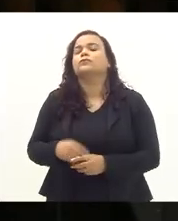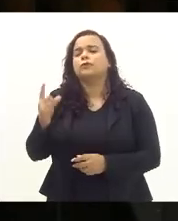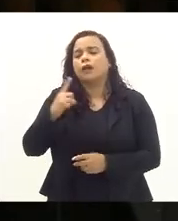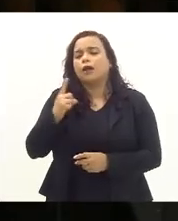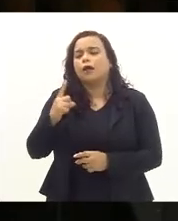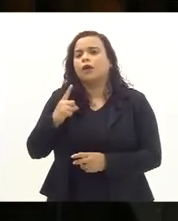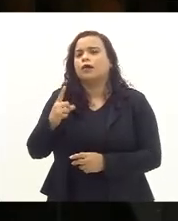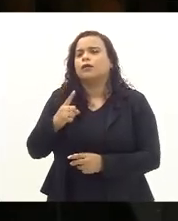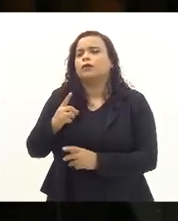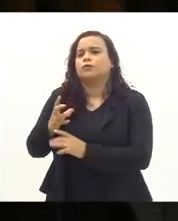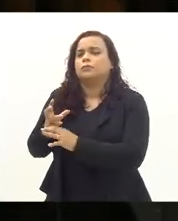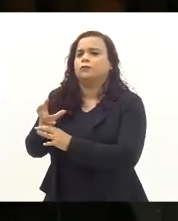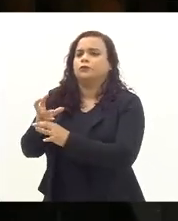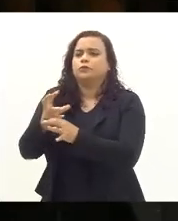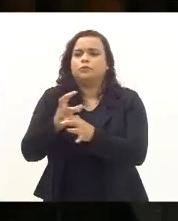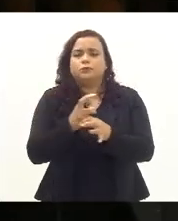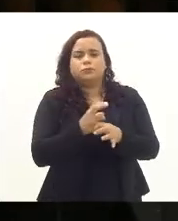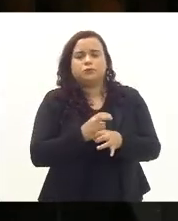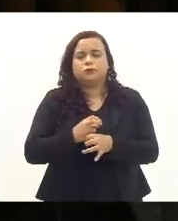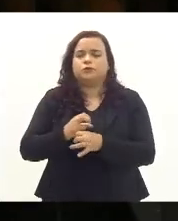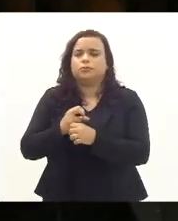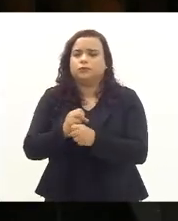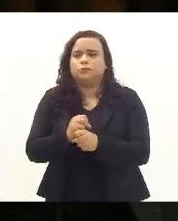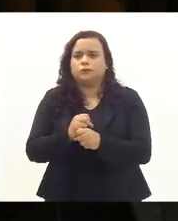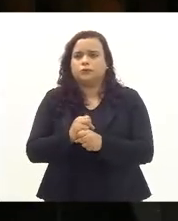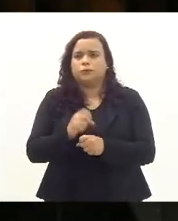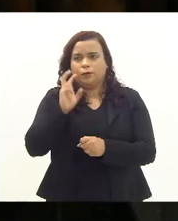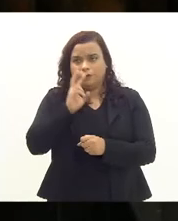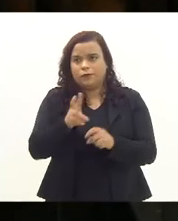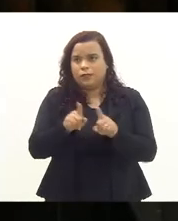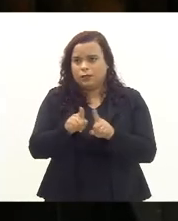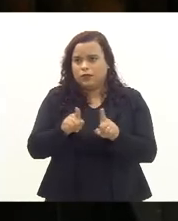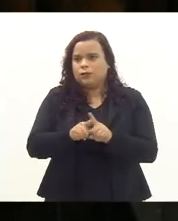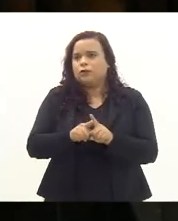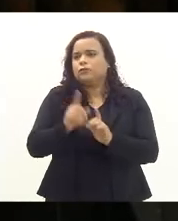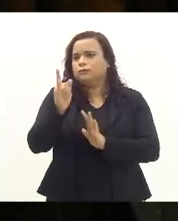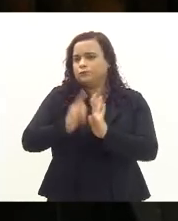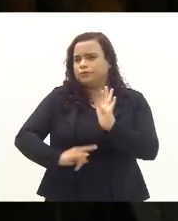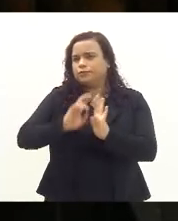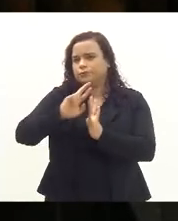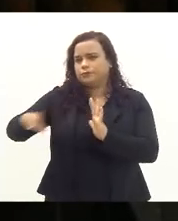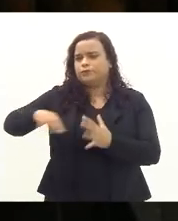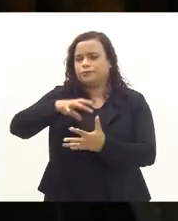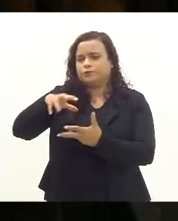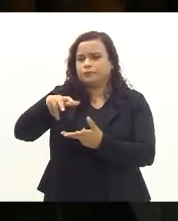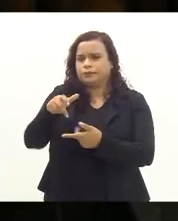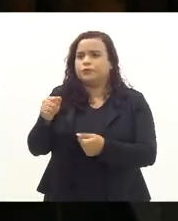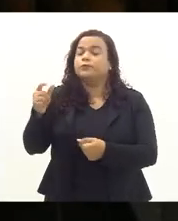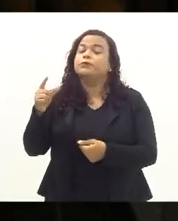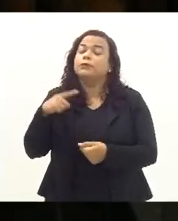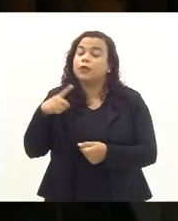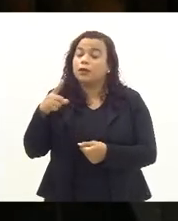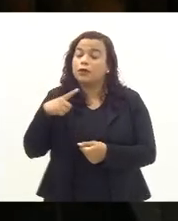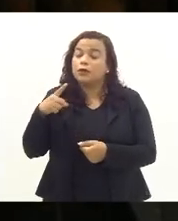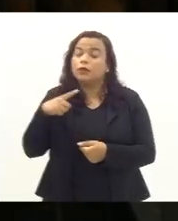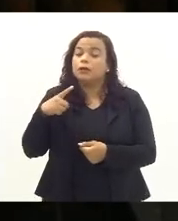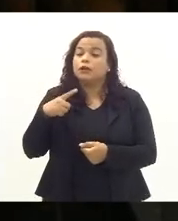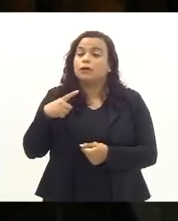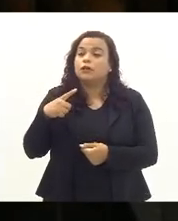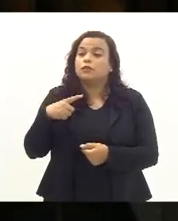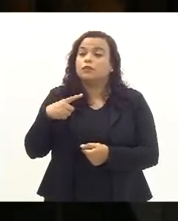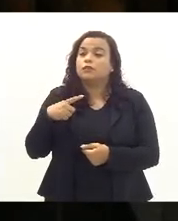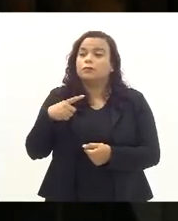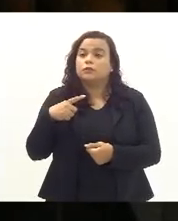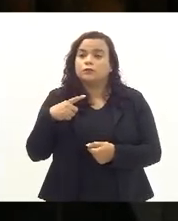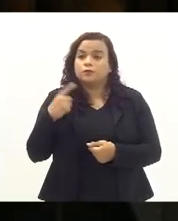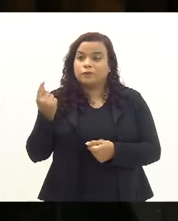considerando as receitas globais atinjo o